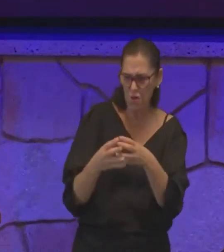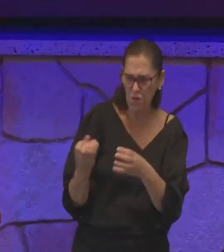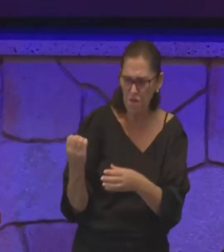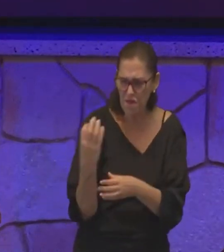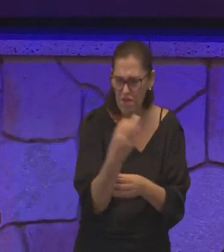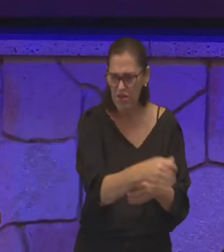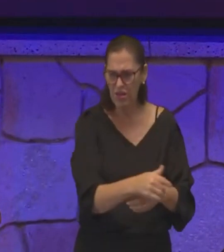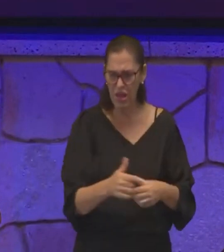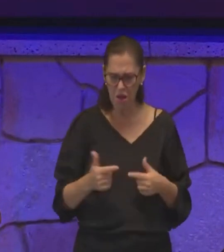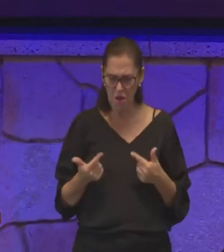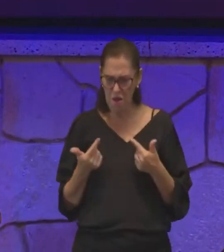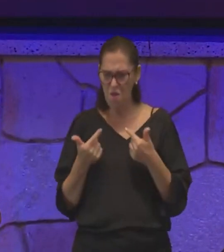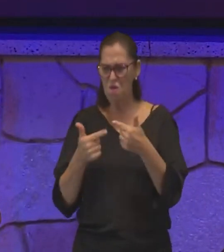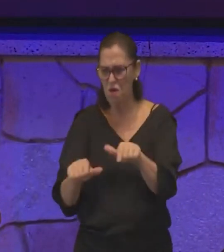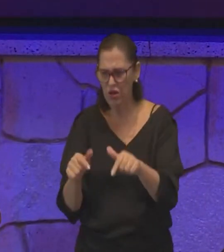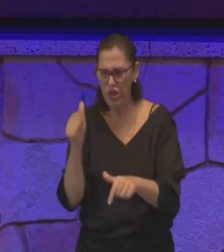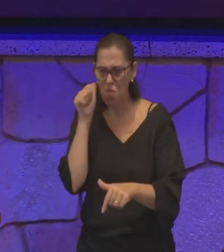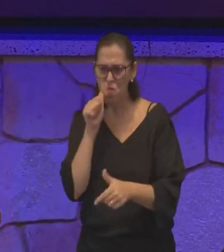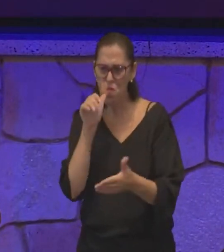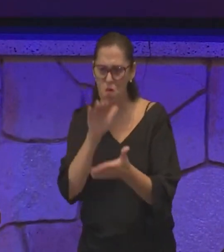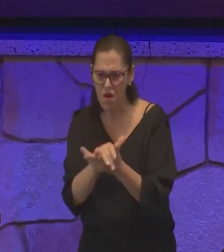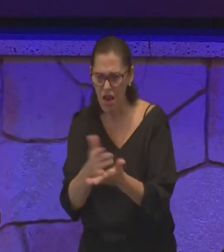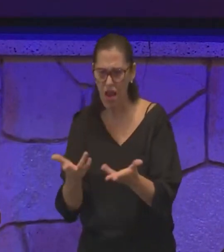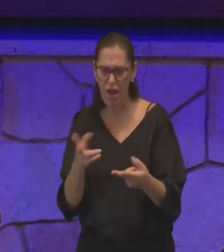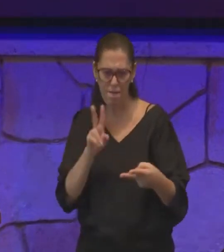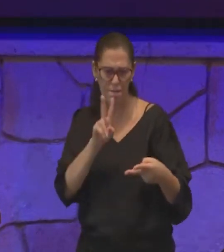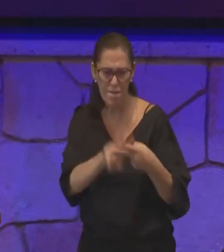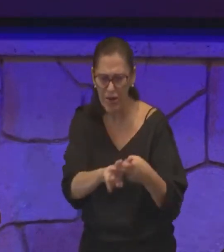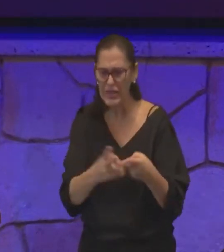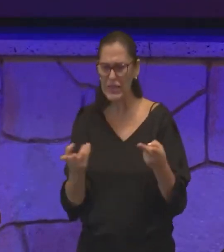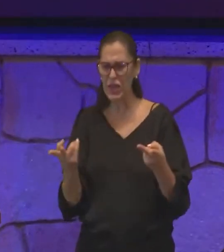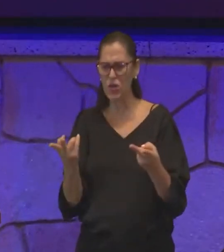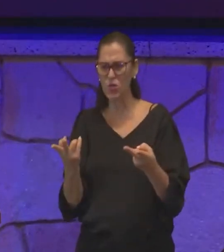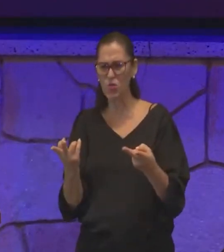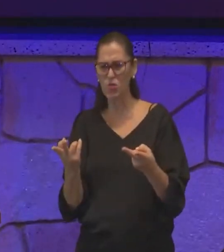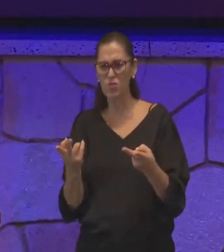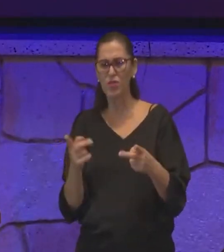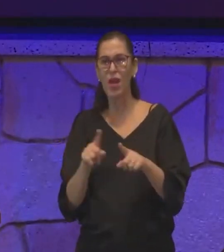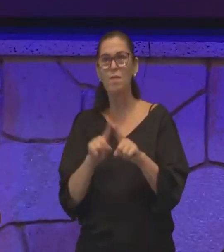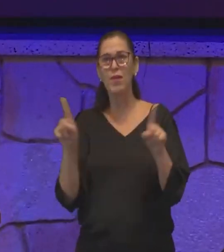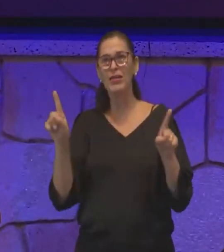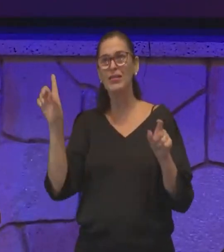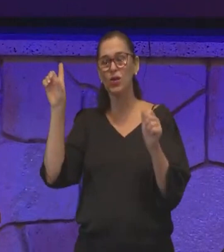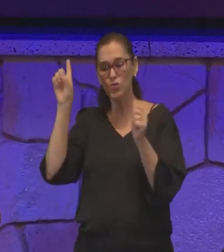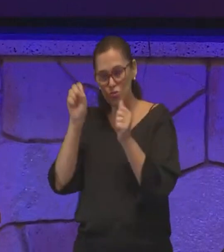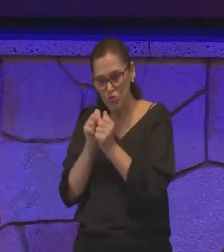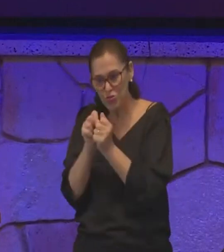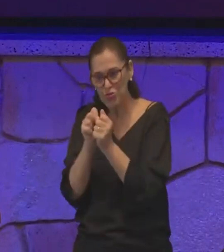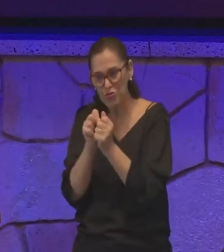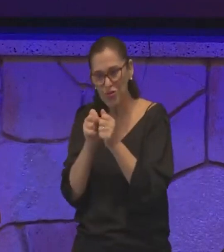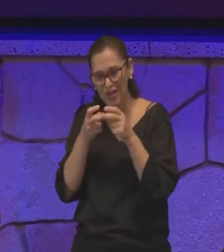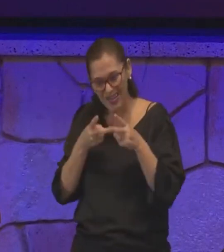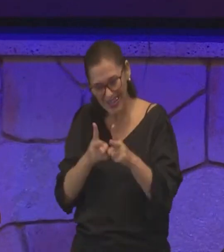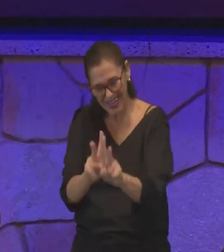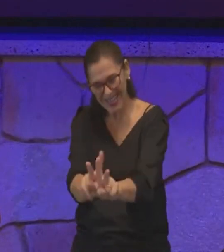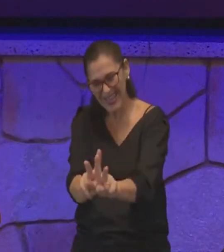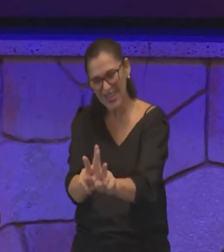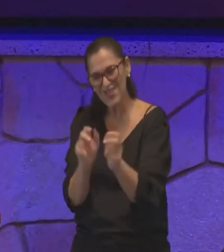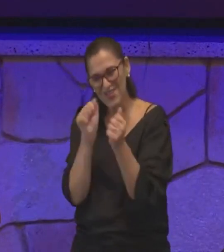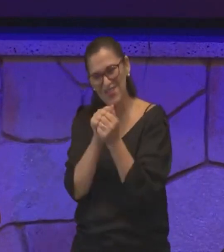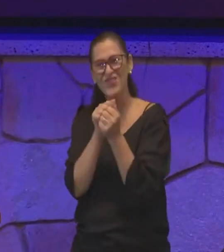enfrenta a ira da mulher de Potifar, a masmorra, o calabouço, a prisão, mas Deus sempre viajou com